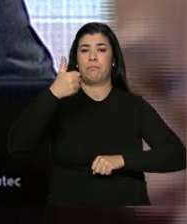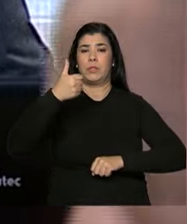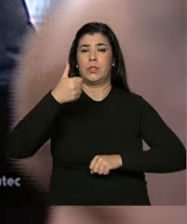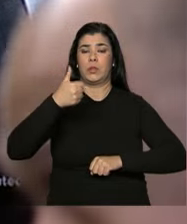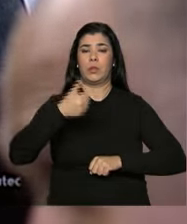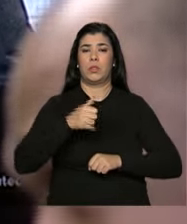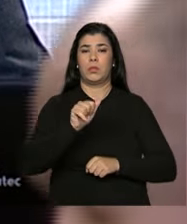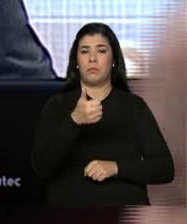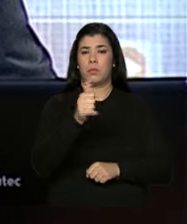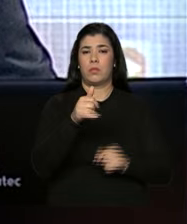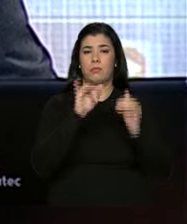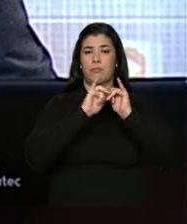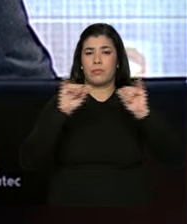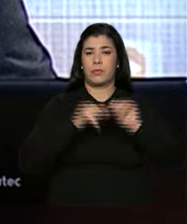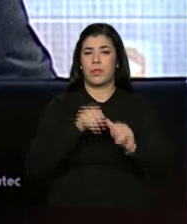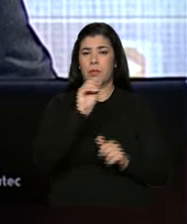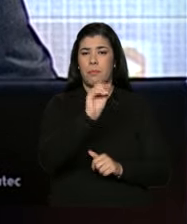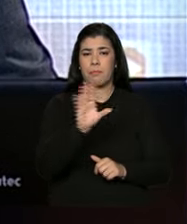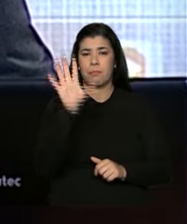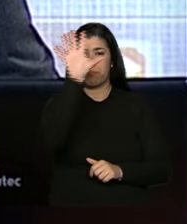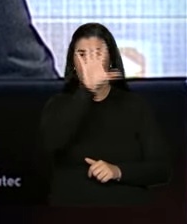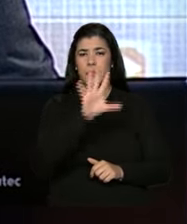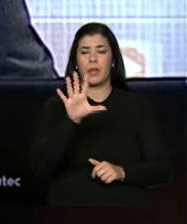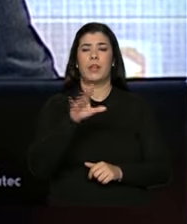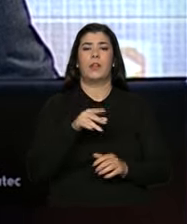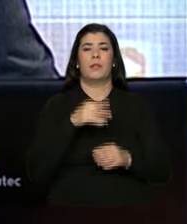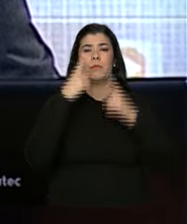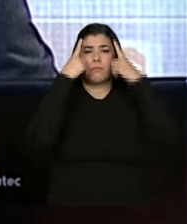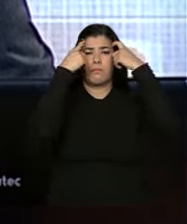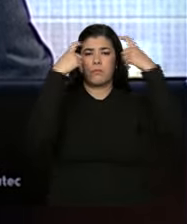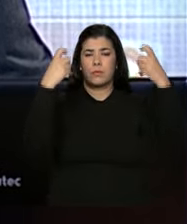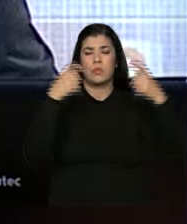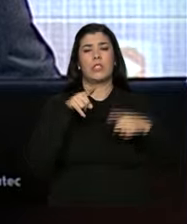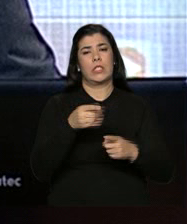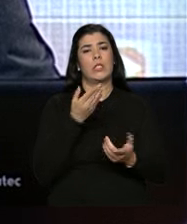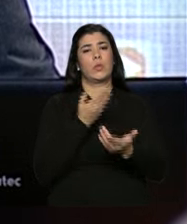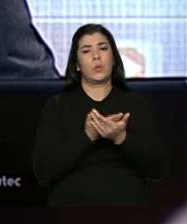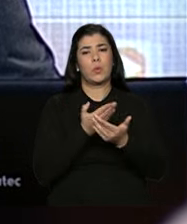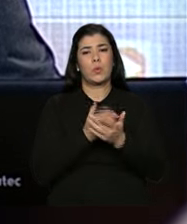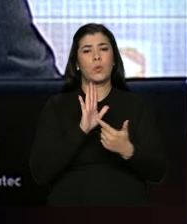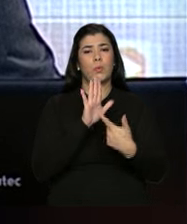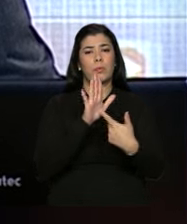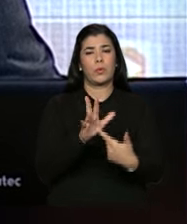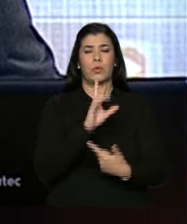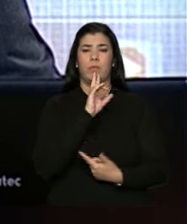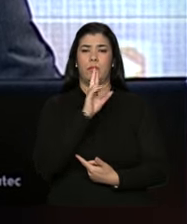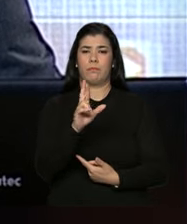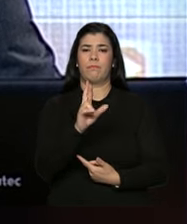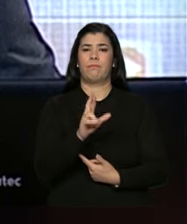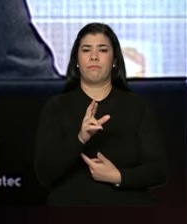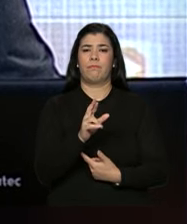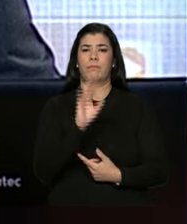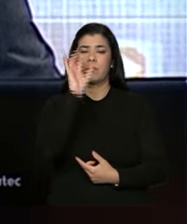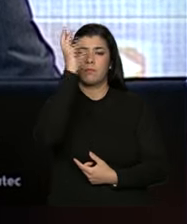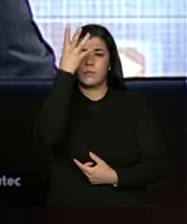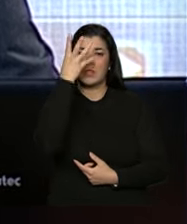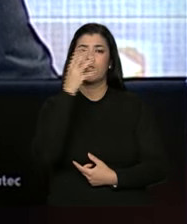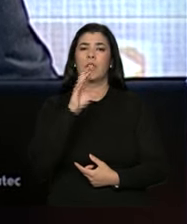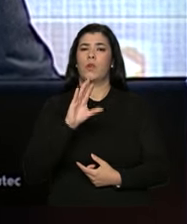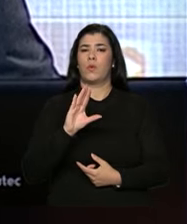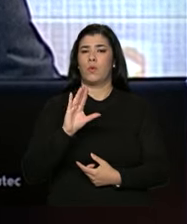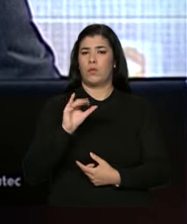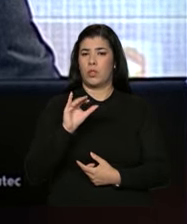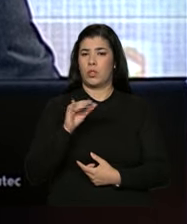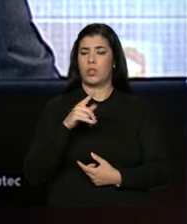violência, acreditando que é com estudos como esse, com diagnósticos e apontamentos certeiros, científicos,